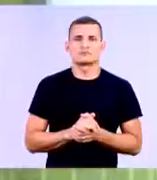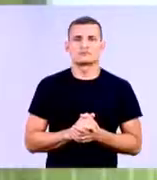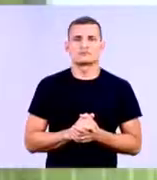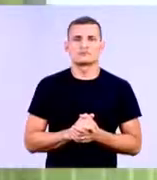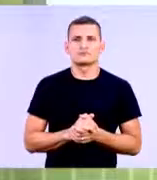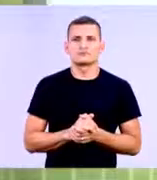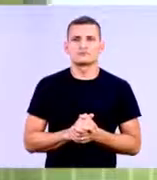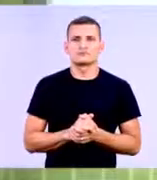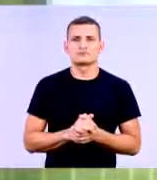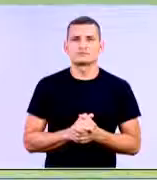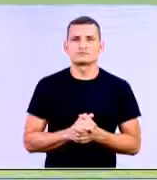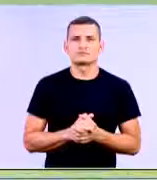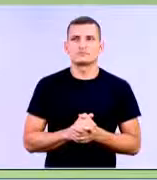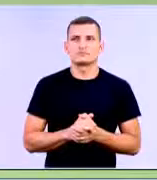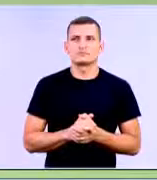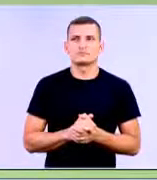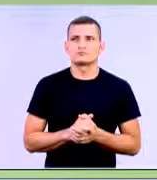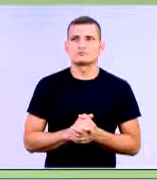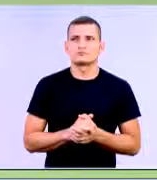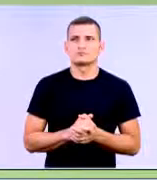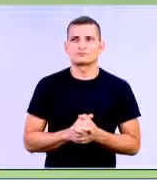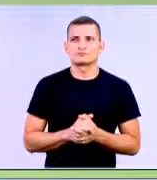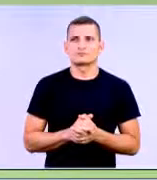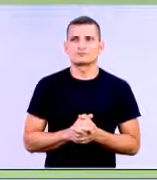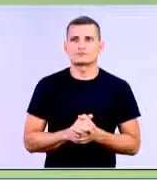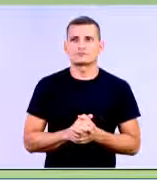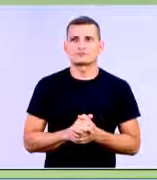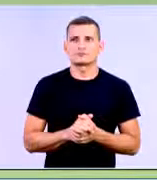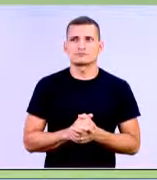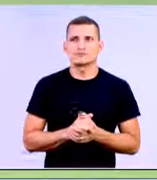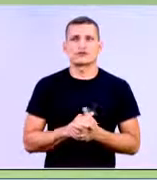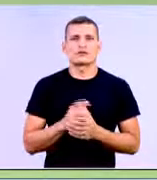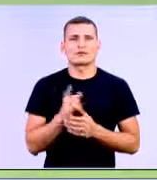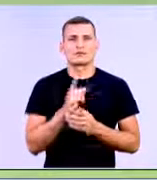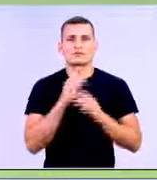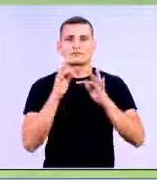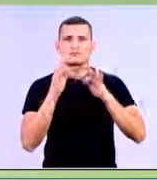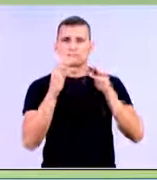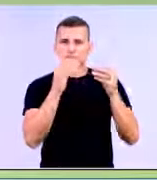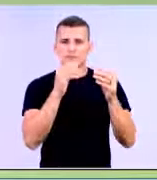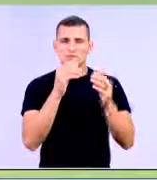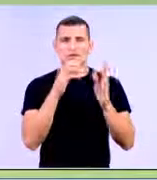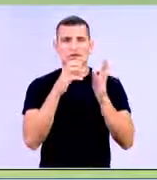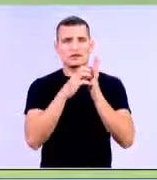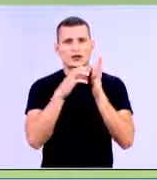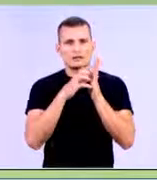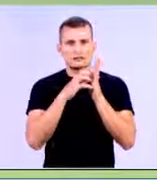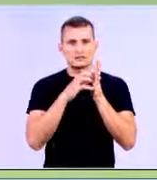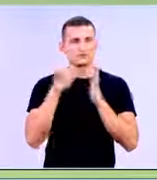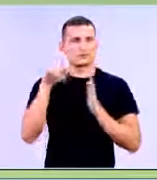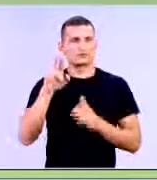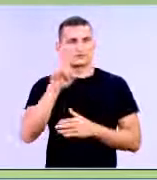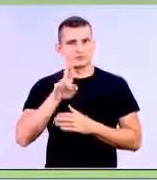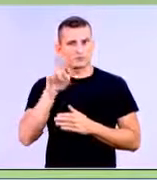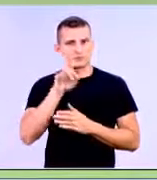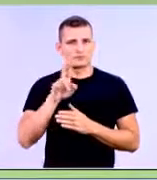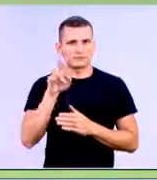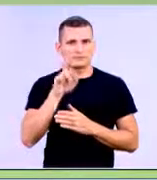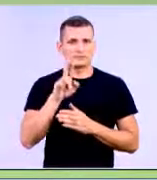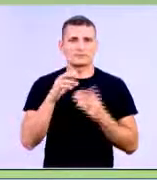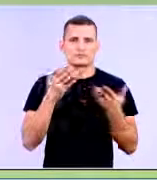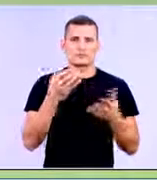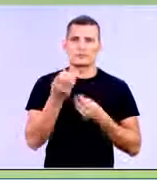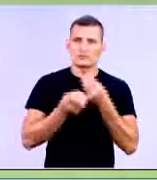junto àquele funcionário, né? Então, veja bem, nem todas essas características, elas são utilizadas. Então, como